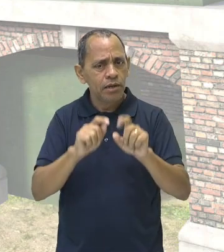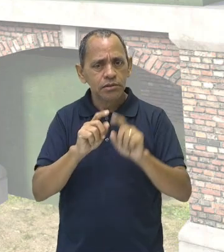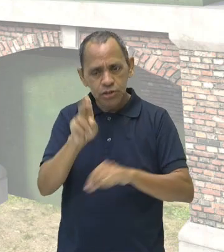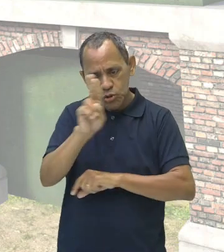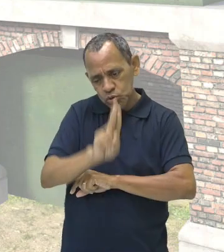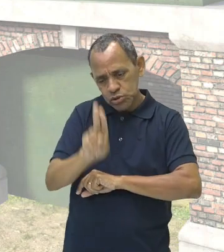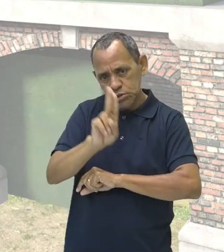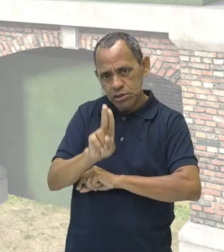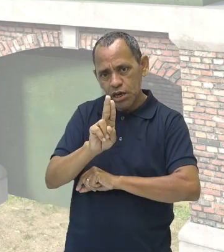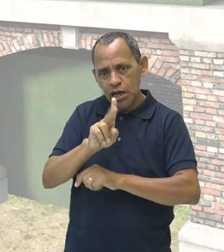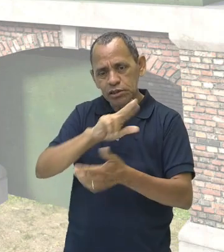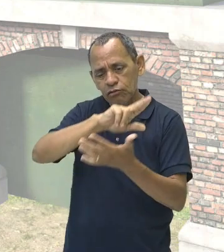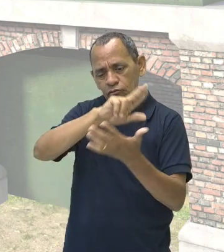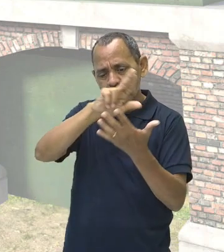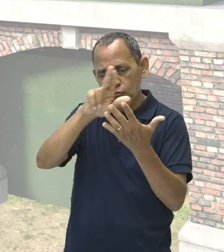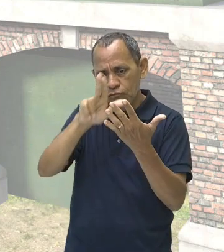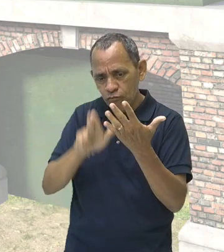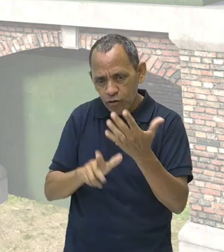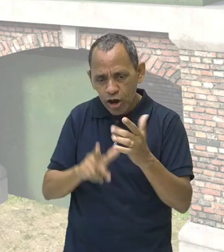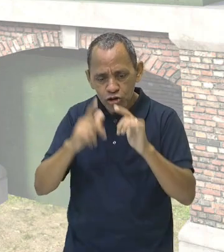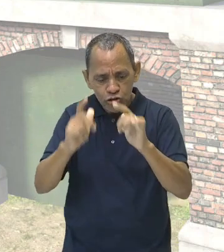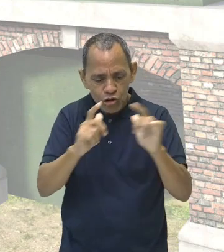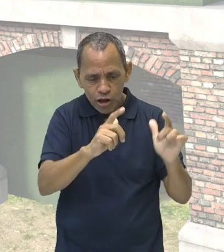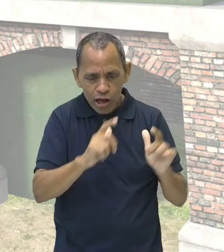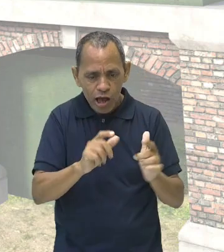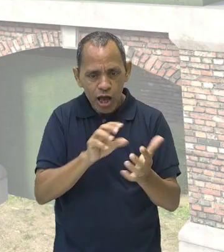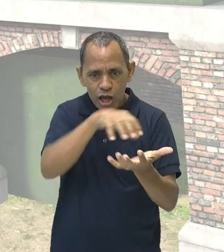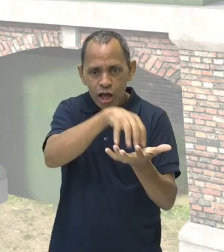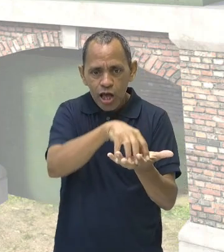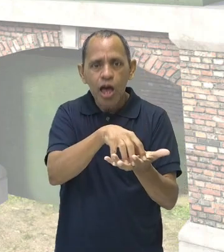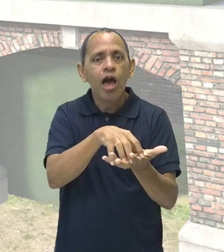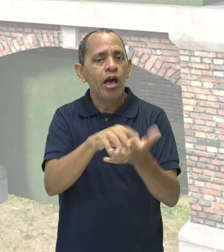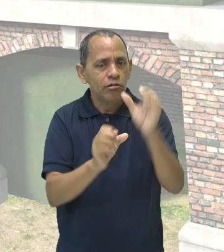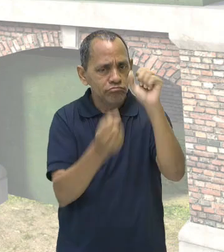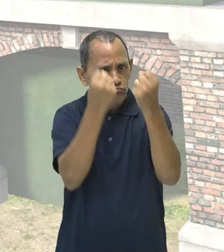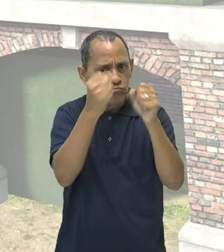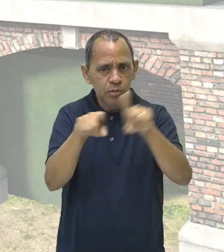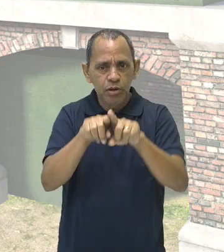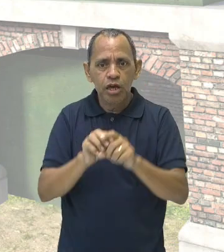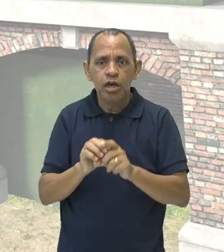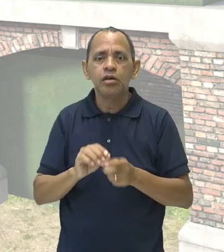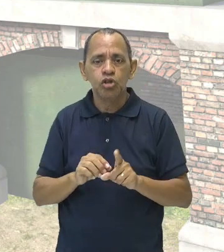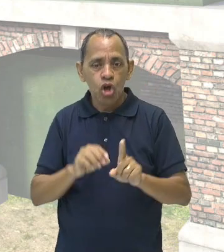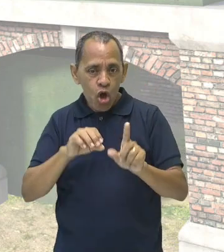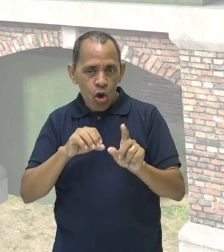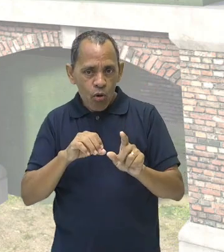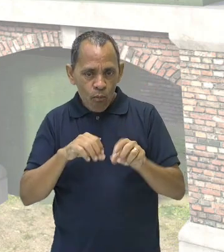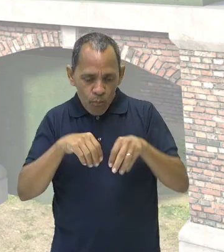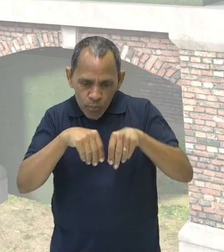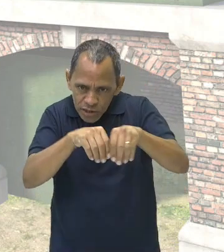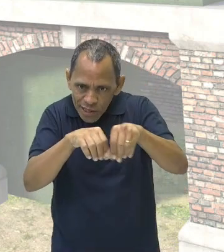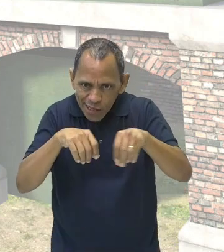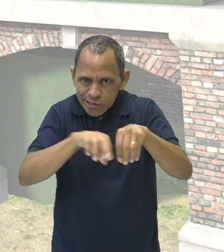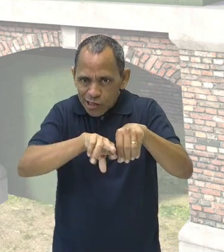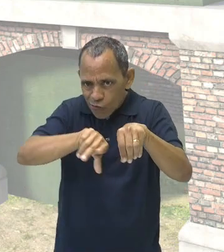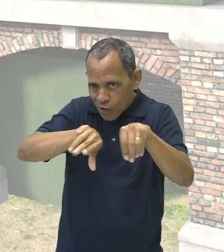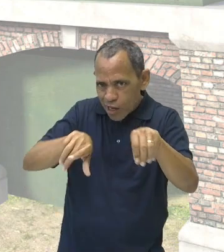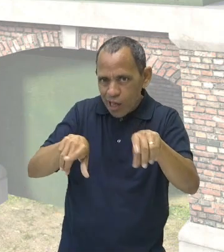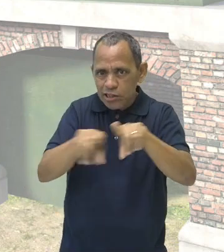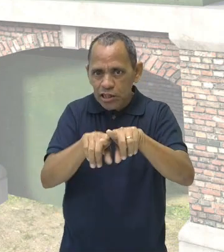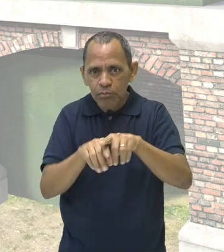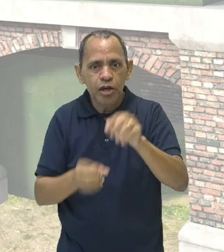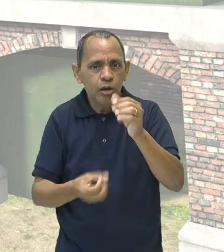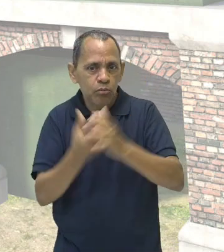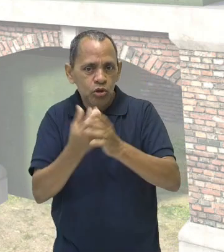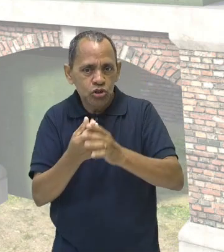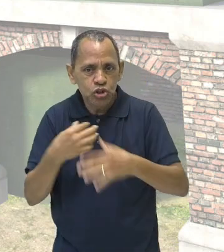aplicadas em diversas indústrias, como a mineração, transporte e fabricação têxtil. Então,